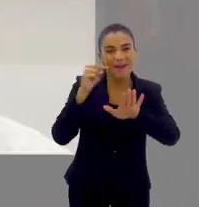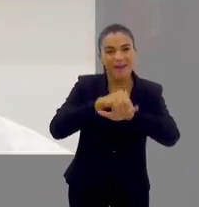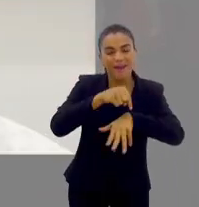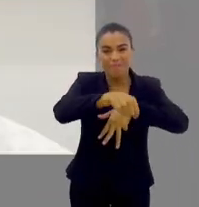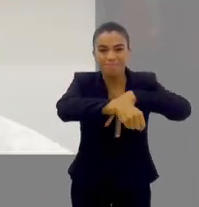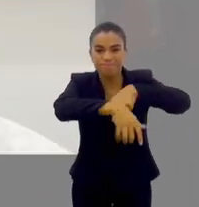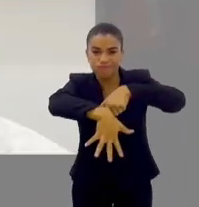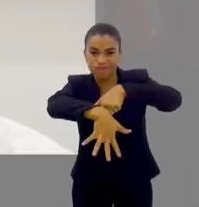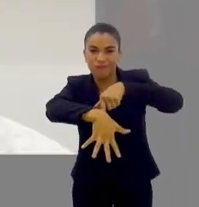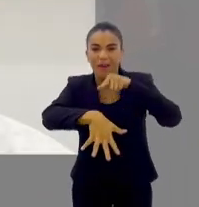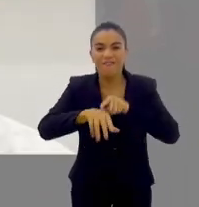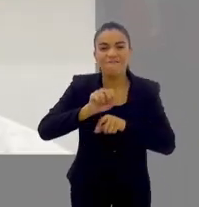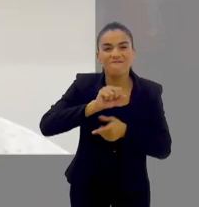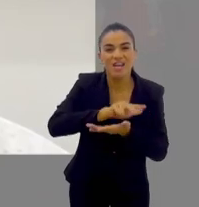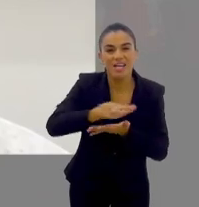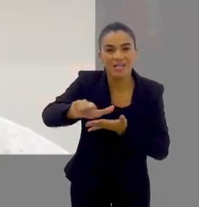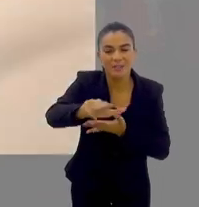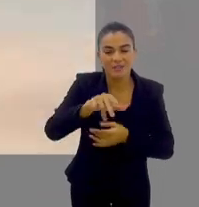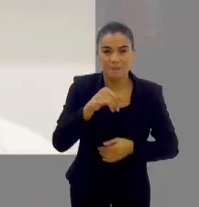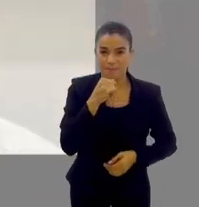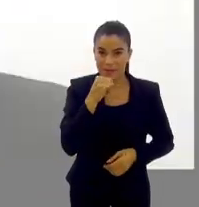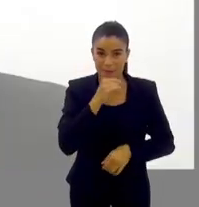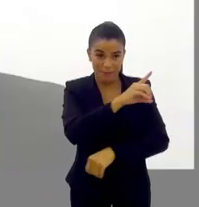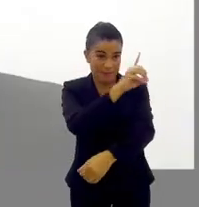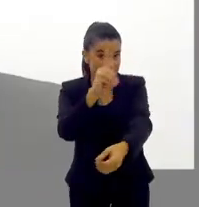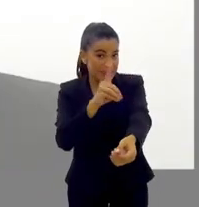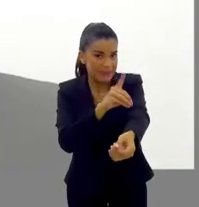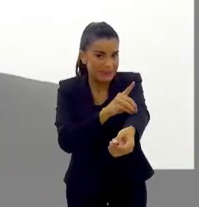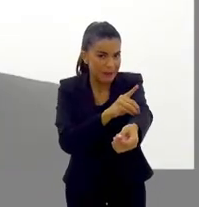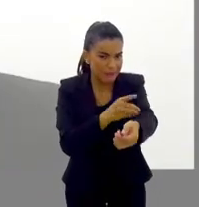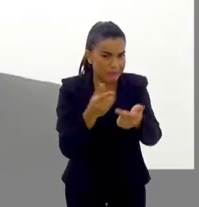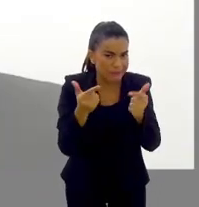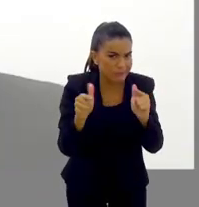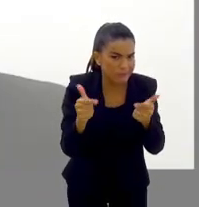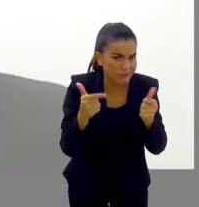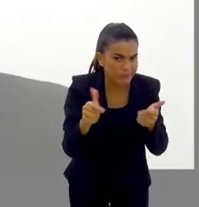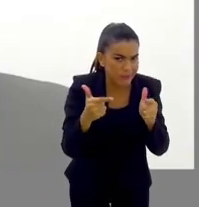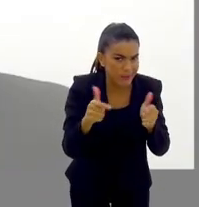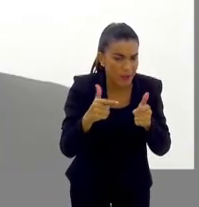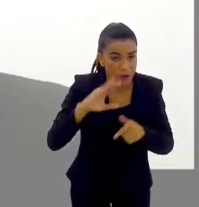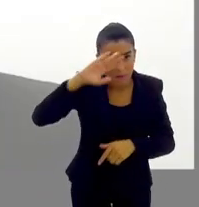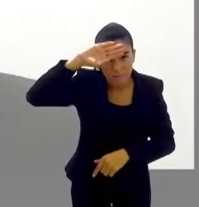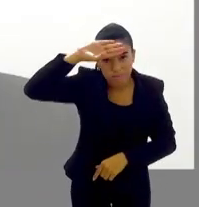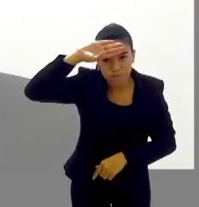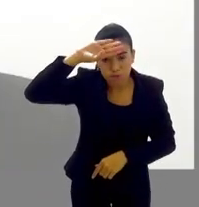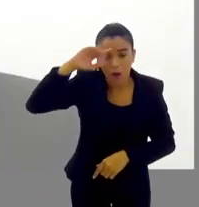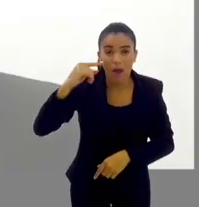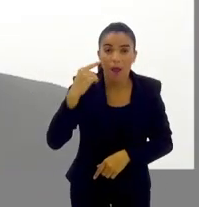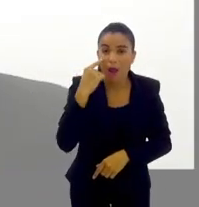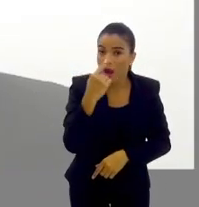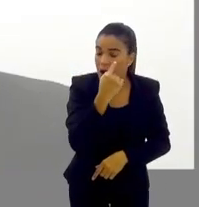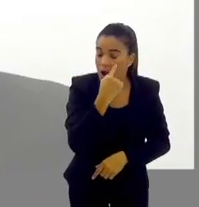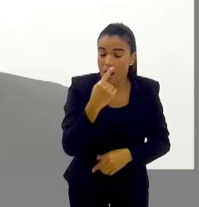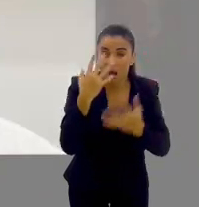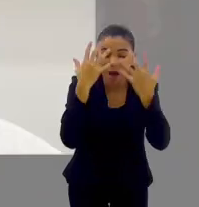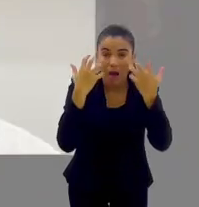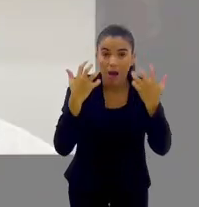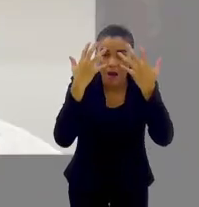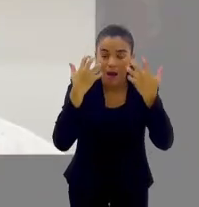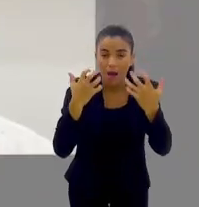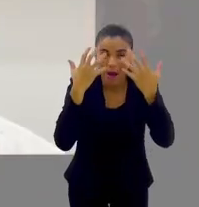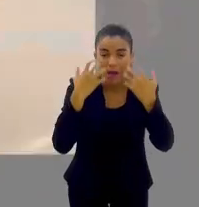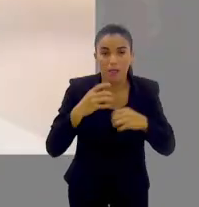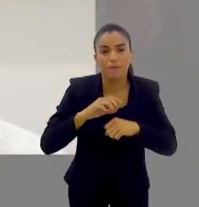seus arbovírus que são mais próximos. Por exemplo, dengue não faz epidemia conjuntival, né? Que é